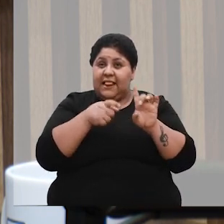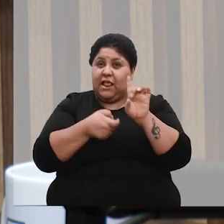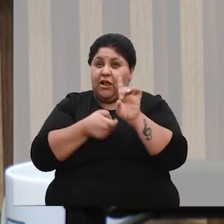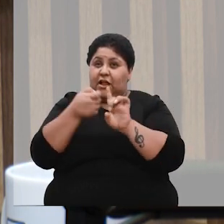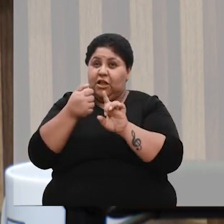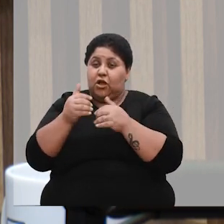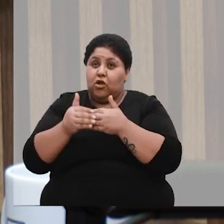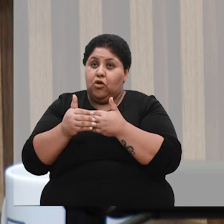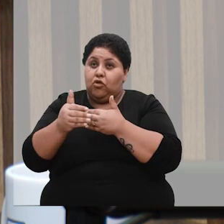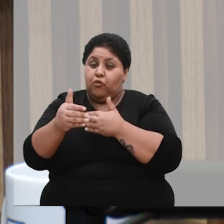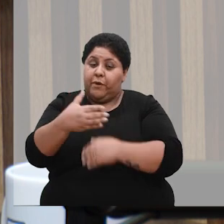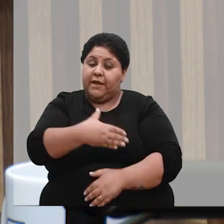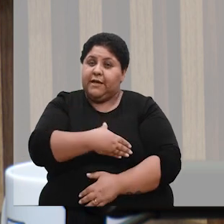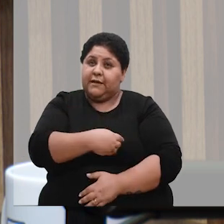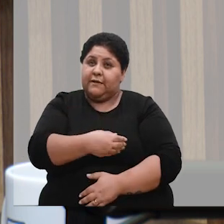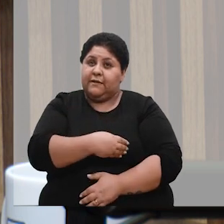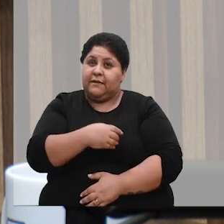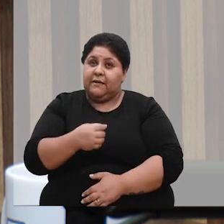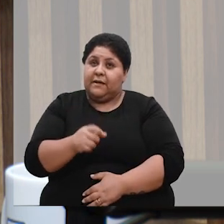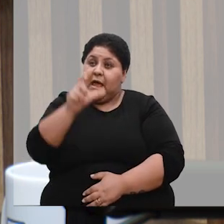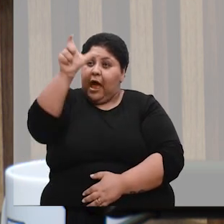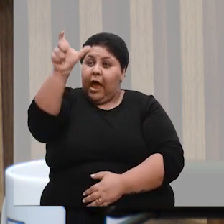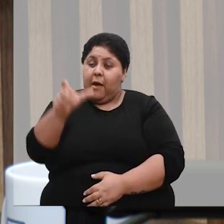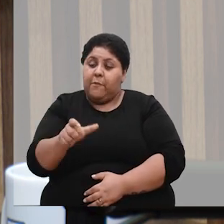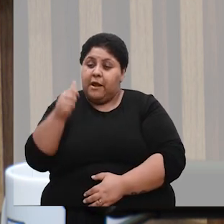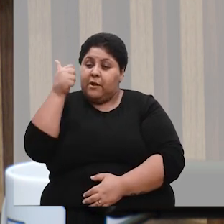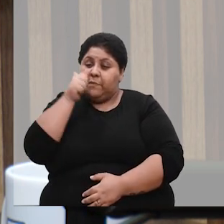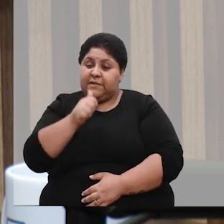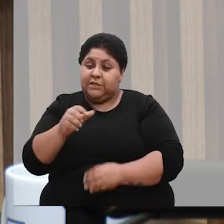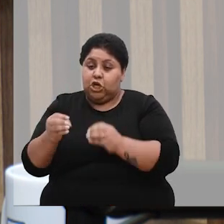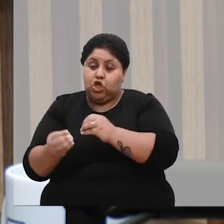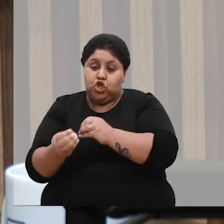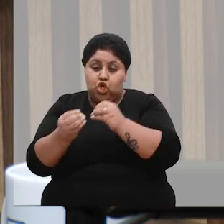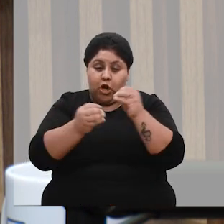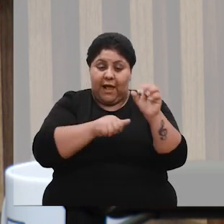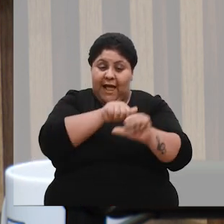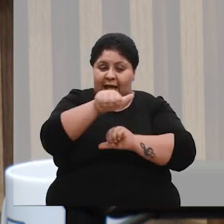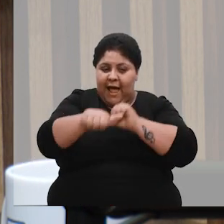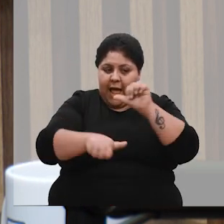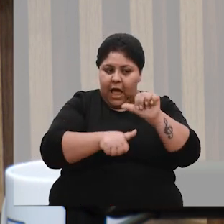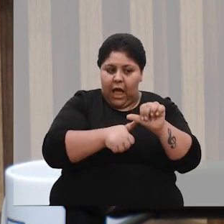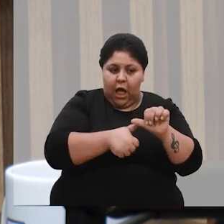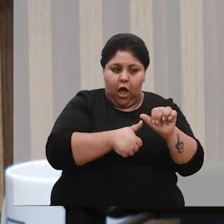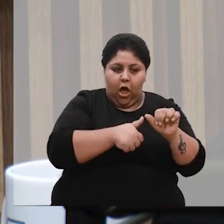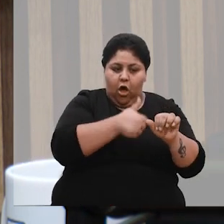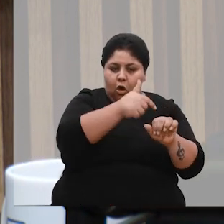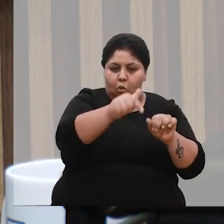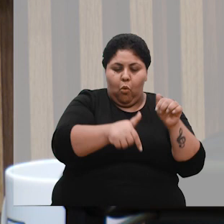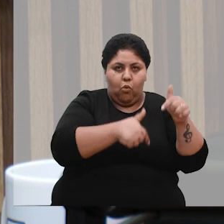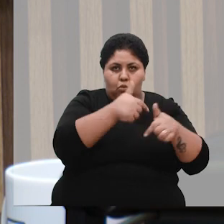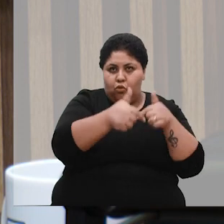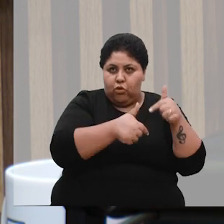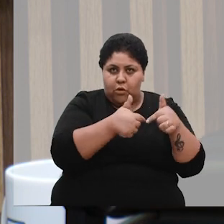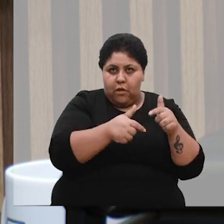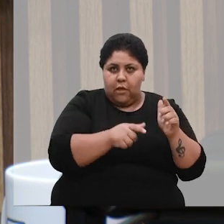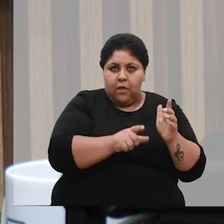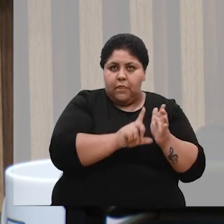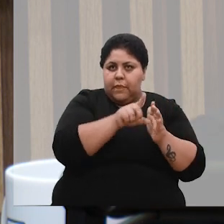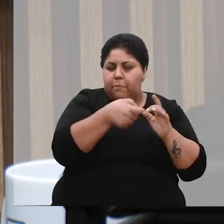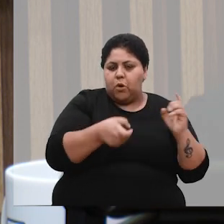nem em nenhum grau durante a lactação. Então, ela tem que ser remanejada para uma outra função e quando ela